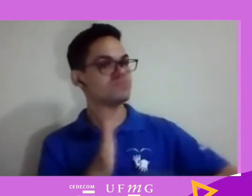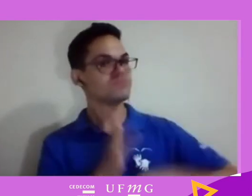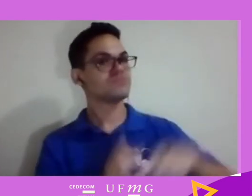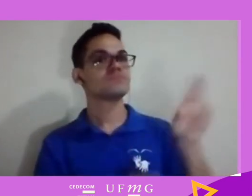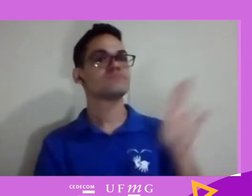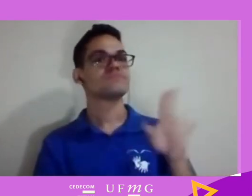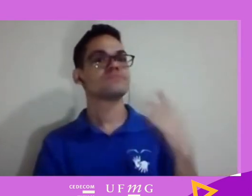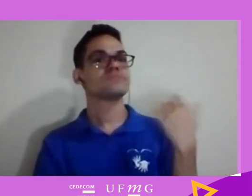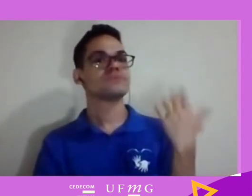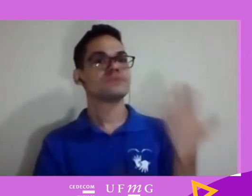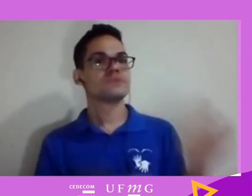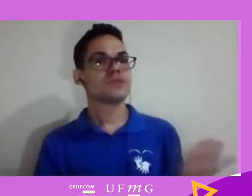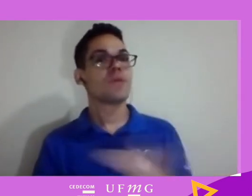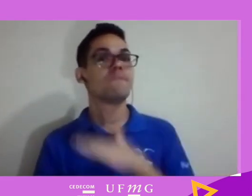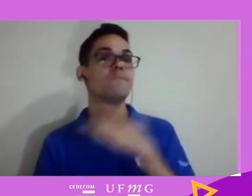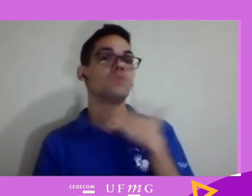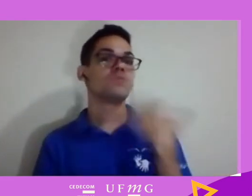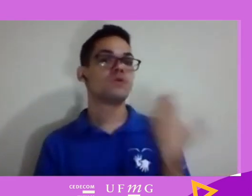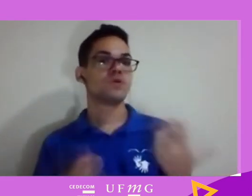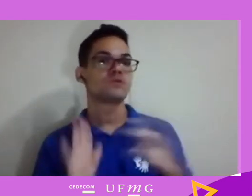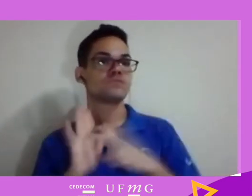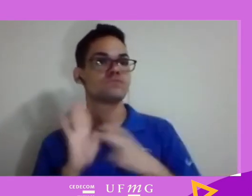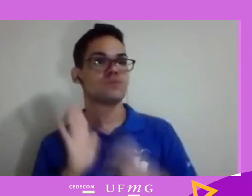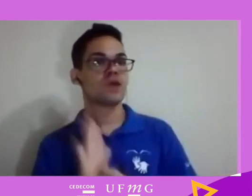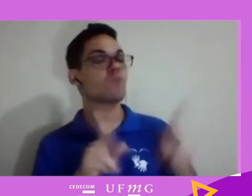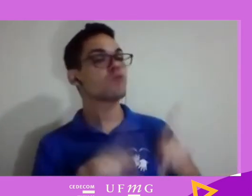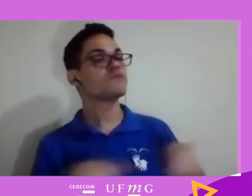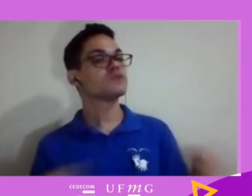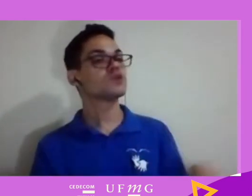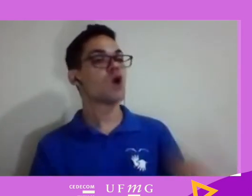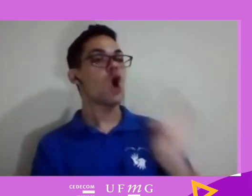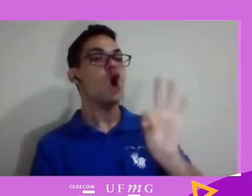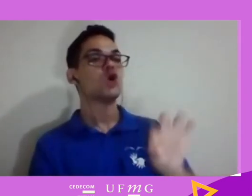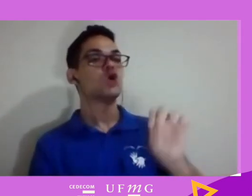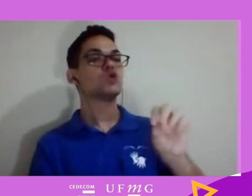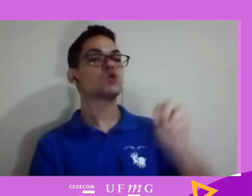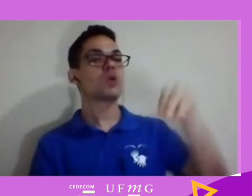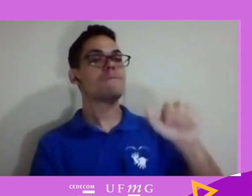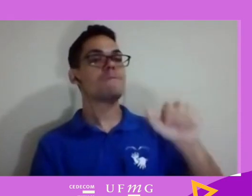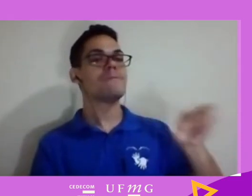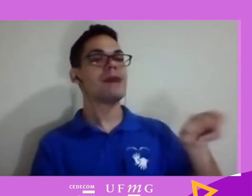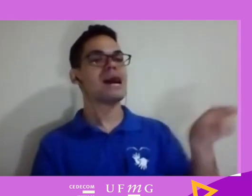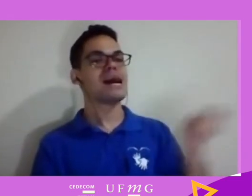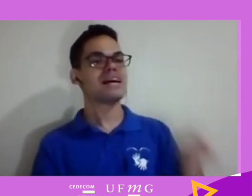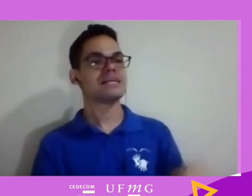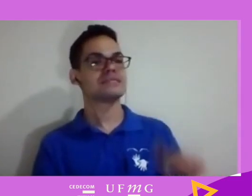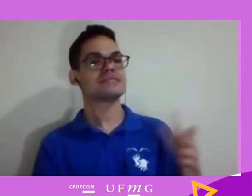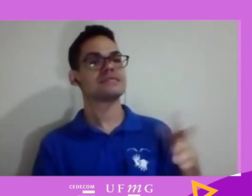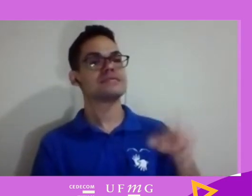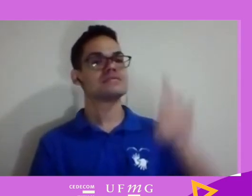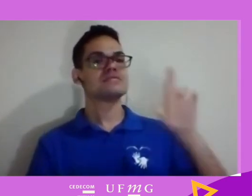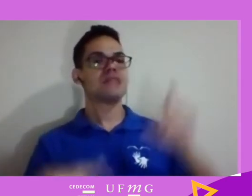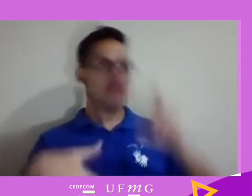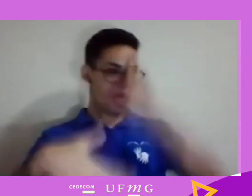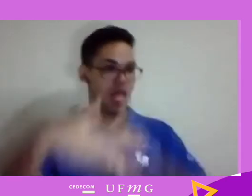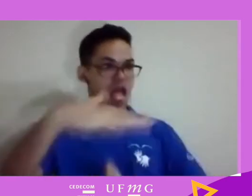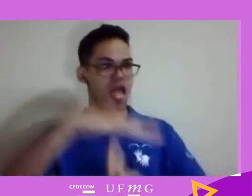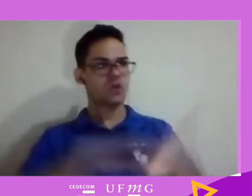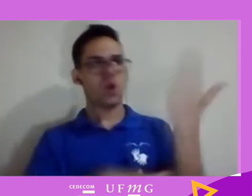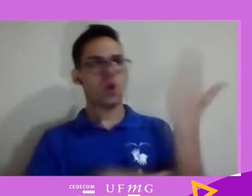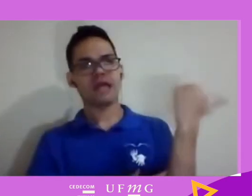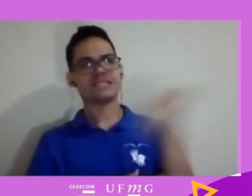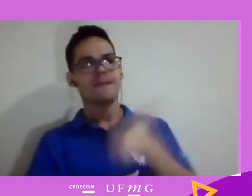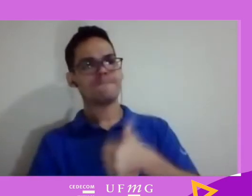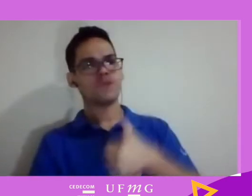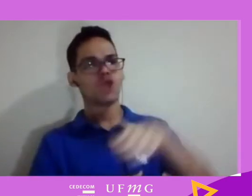na manhã dessa quinta o professor Tomás. O professor Tomás, ele foi reitor da universidade entre 94 e 98, uma